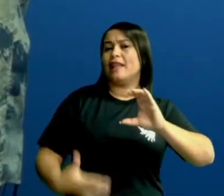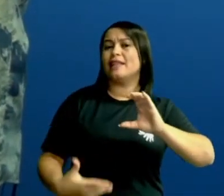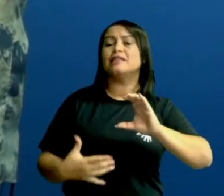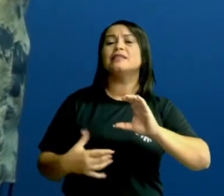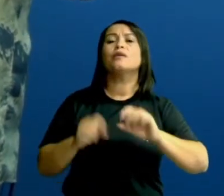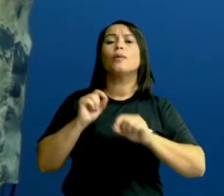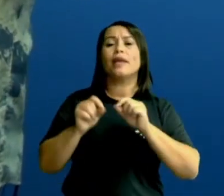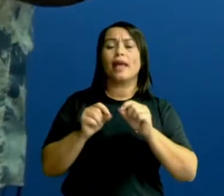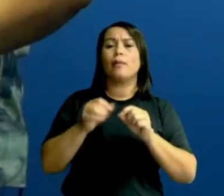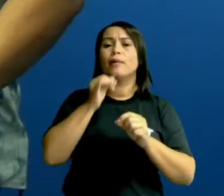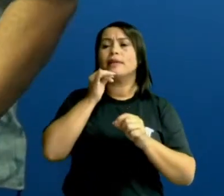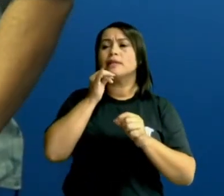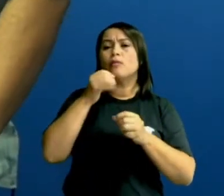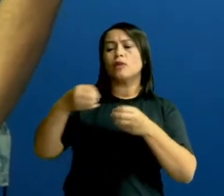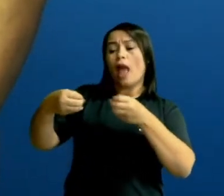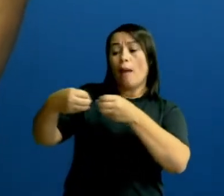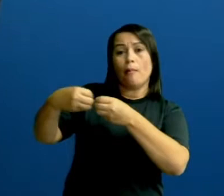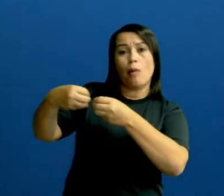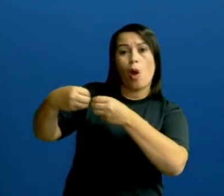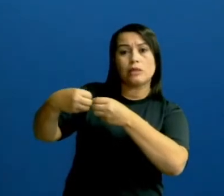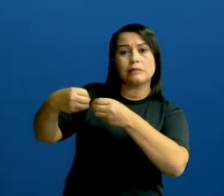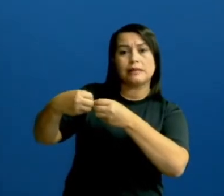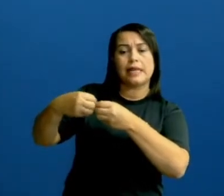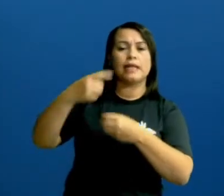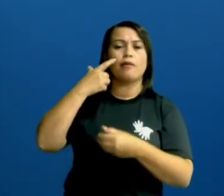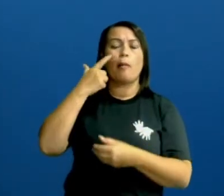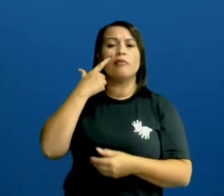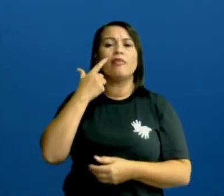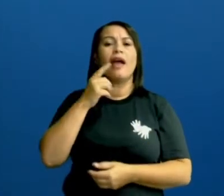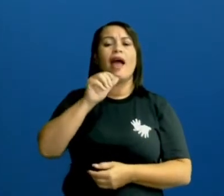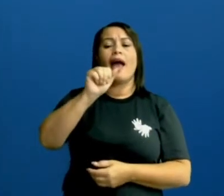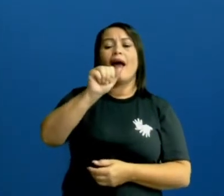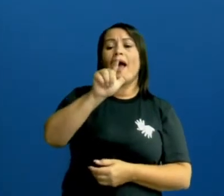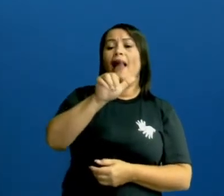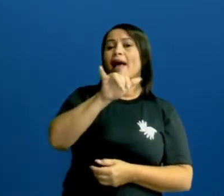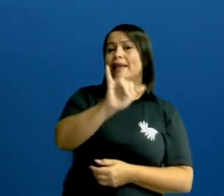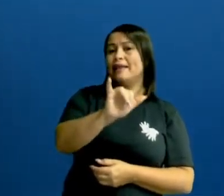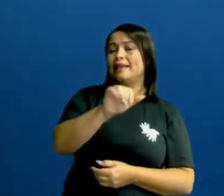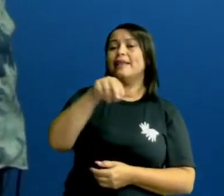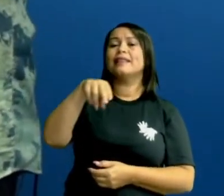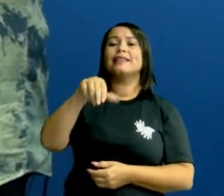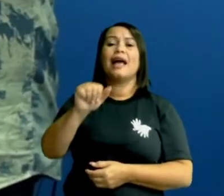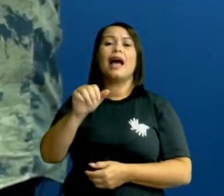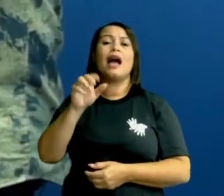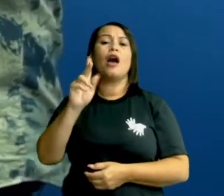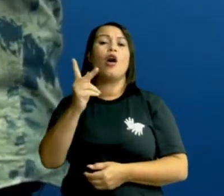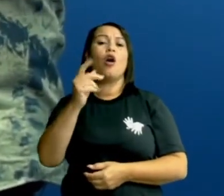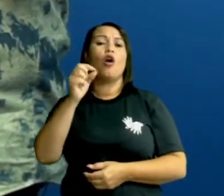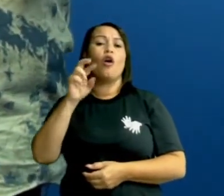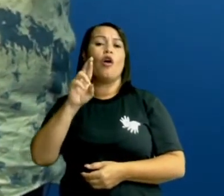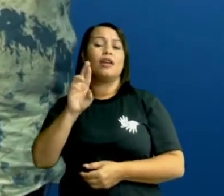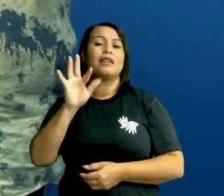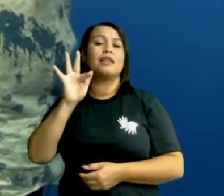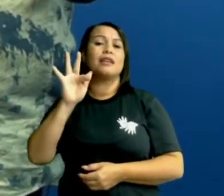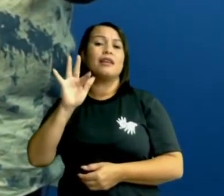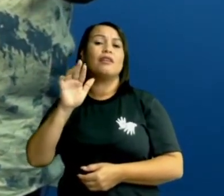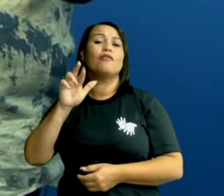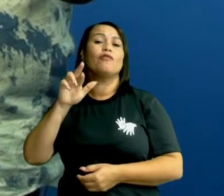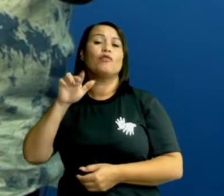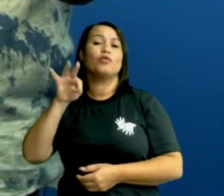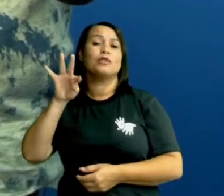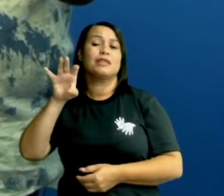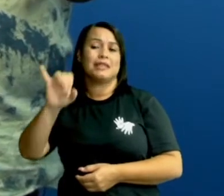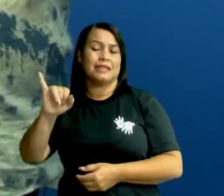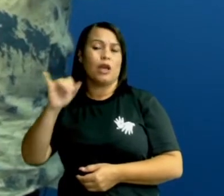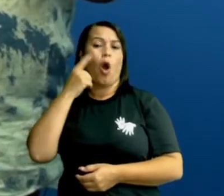de proximidade. Então, percebam, ali na hortifruti, esse enunciado ele tem